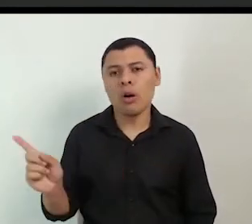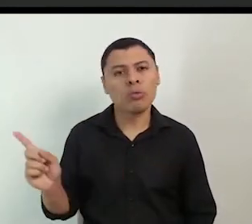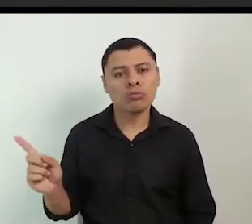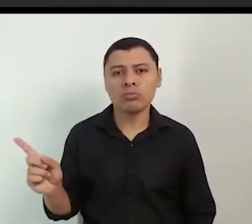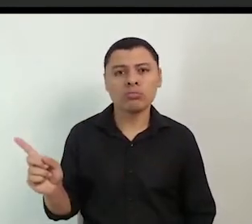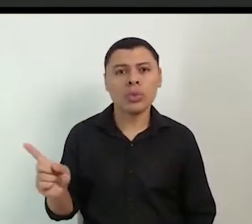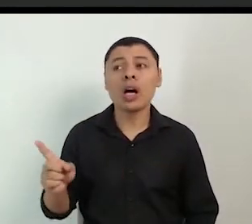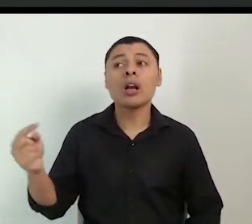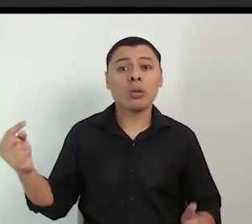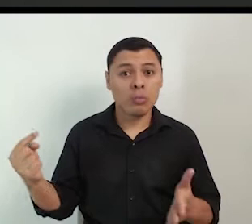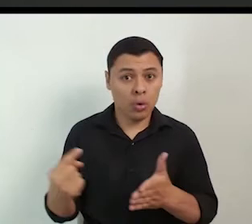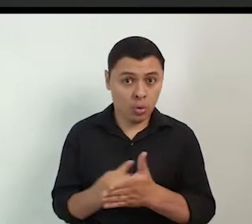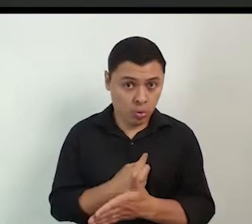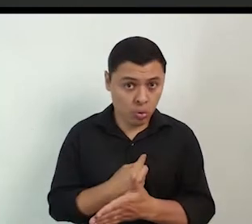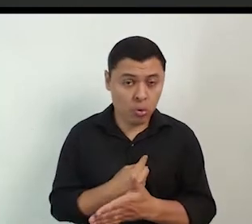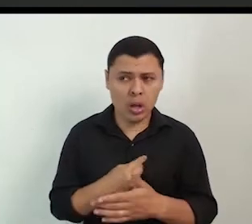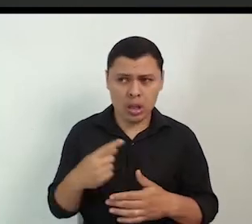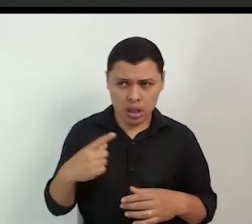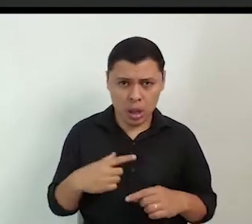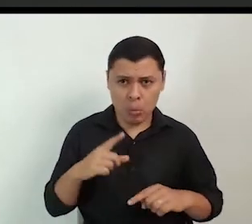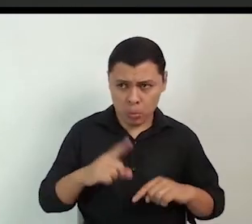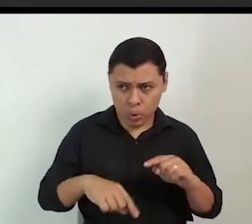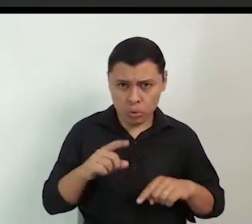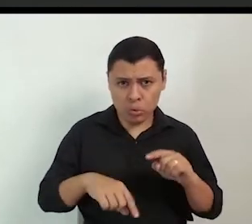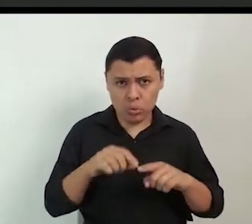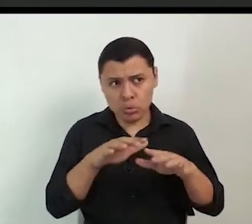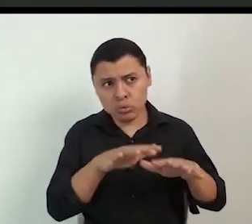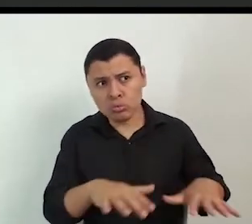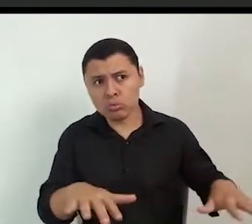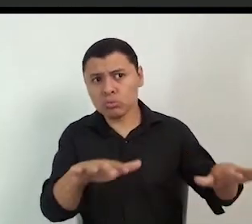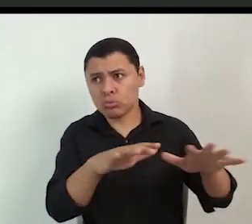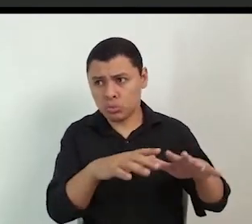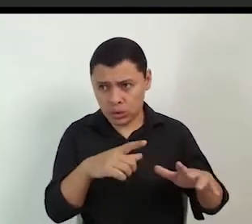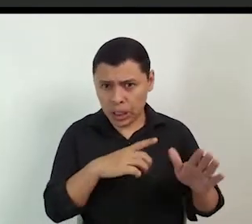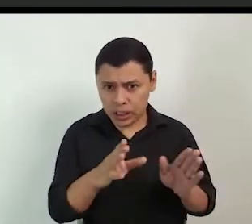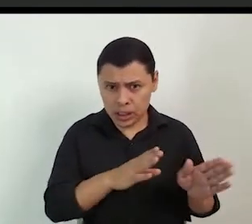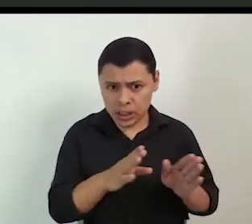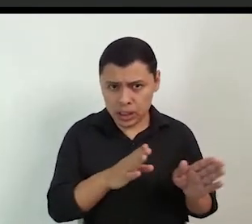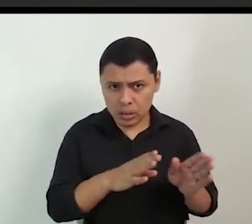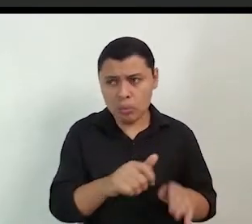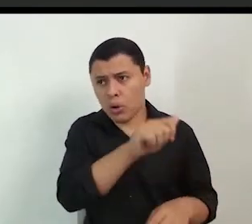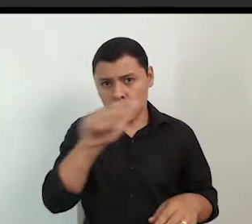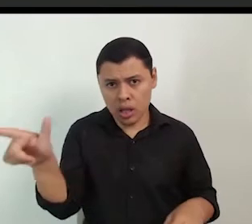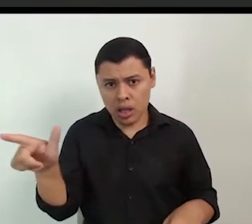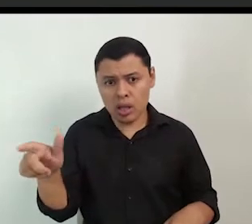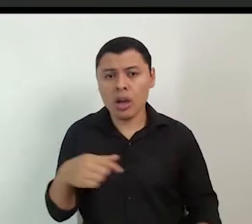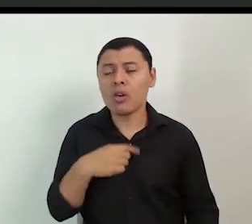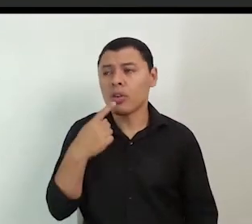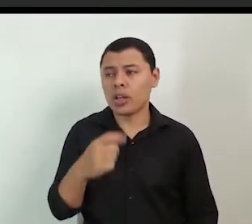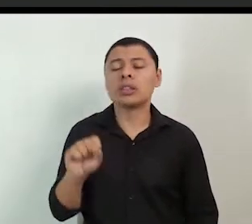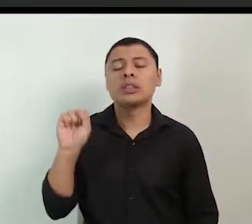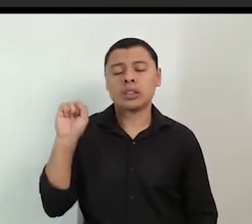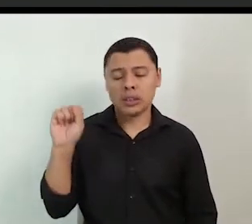perguntou se havia produto no mercado que fosse mais acessível que o dele. Eu disse que